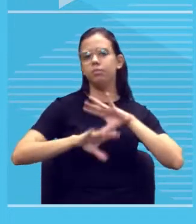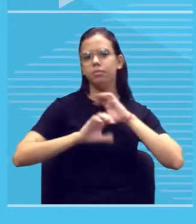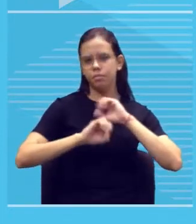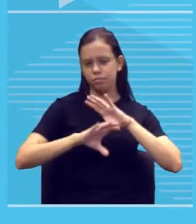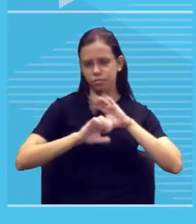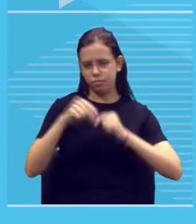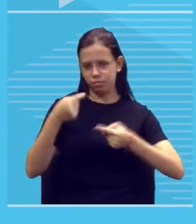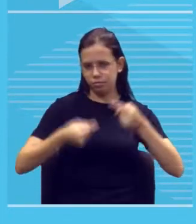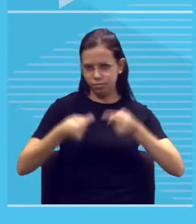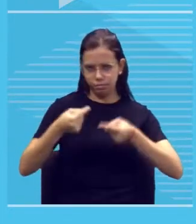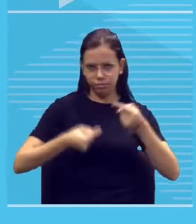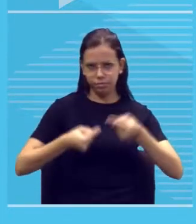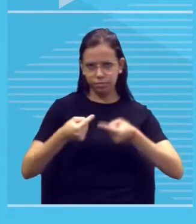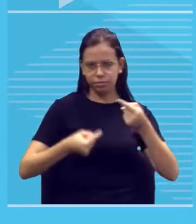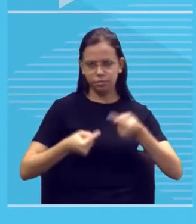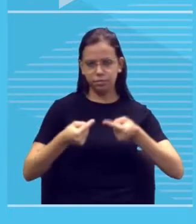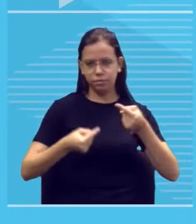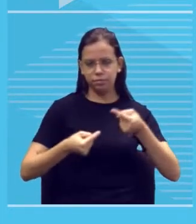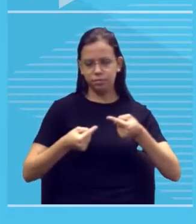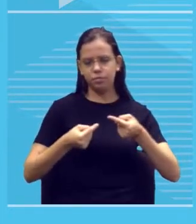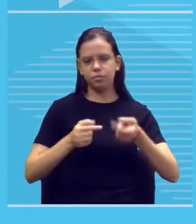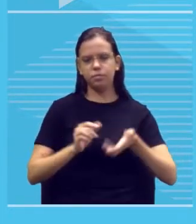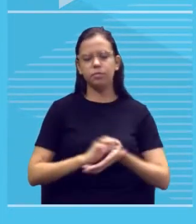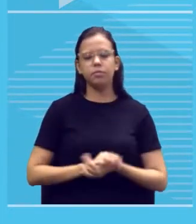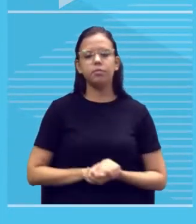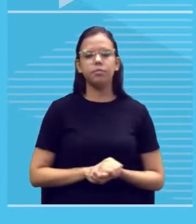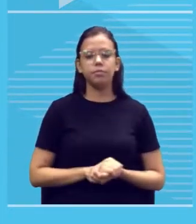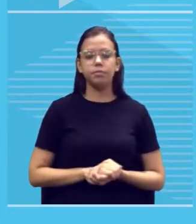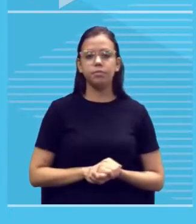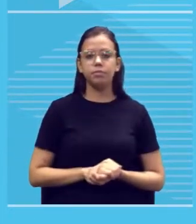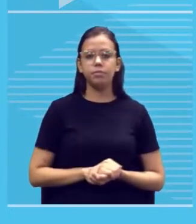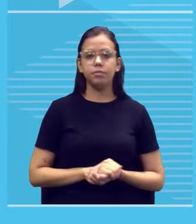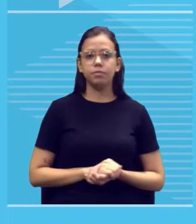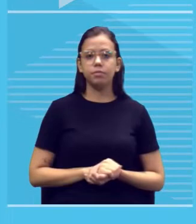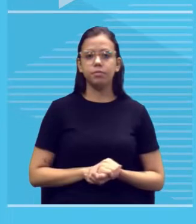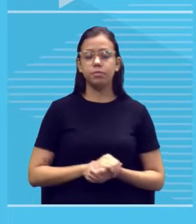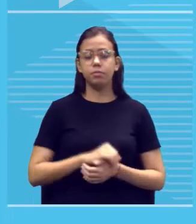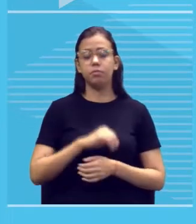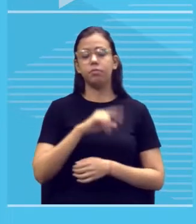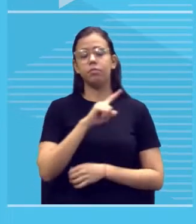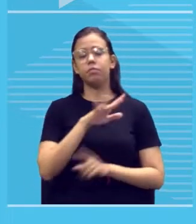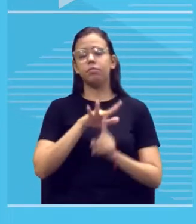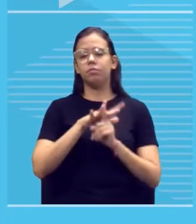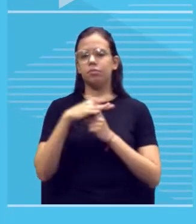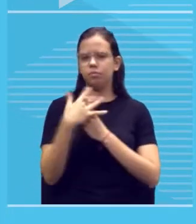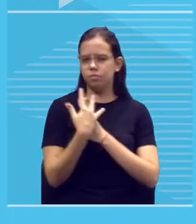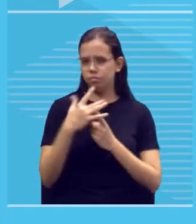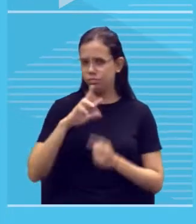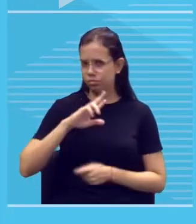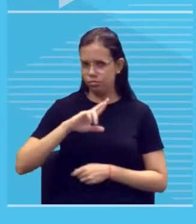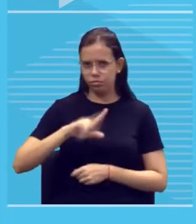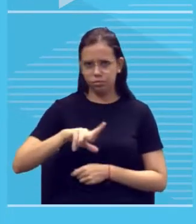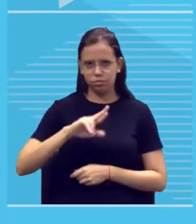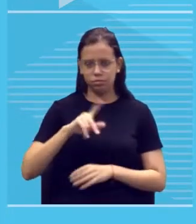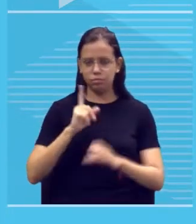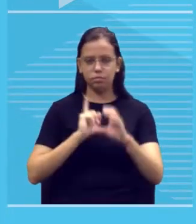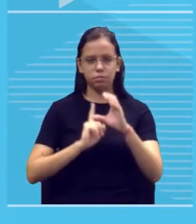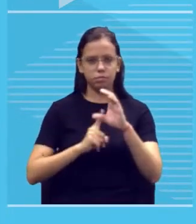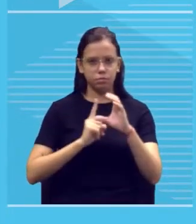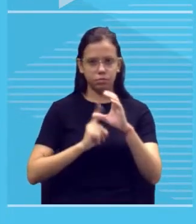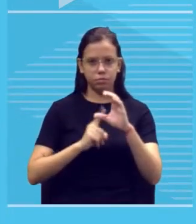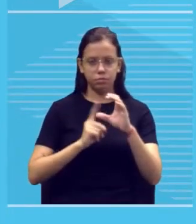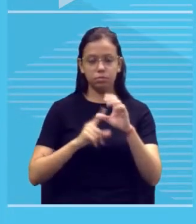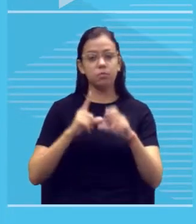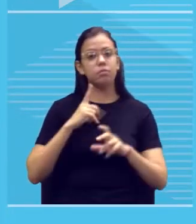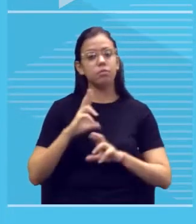política para as pessoas ok ele era socialista não comunista há uma diferença entre uma coisa